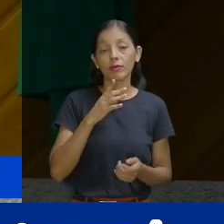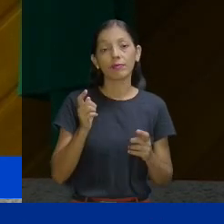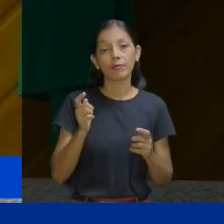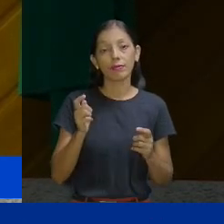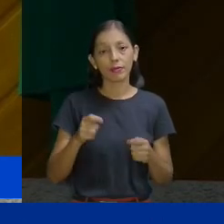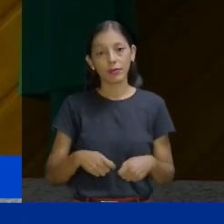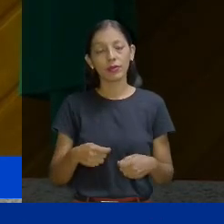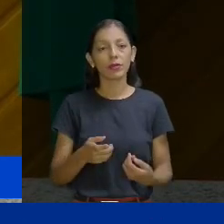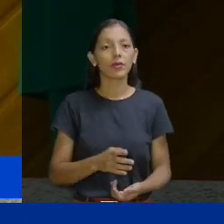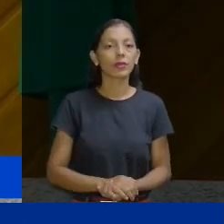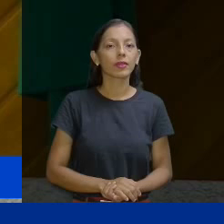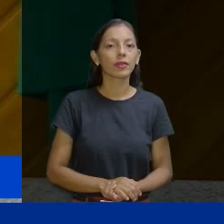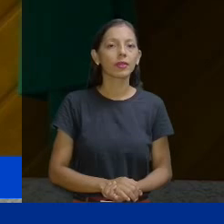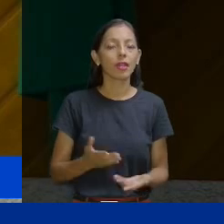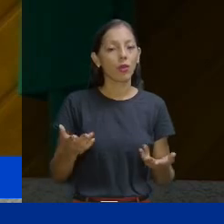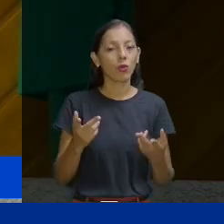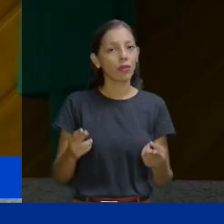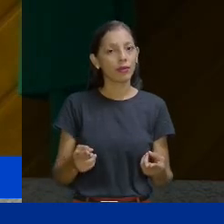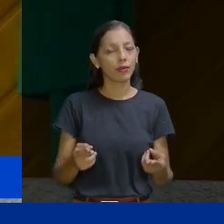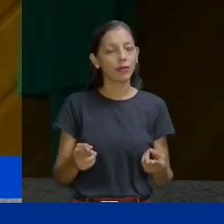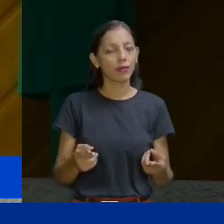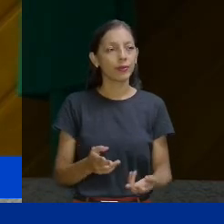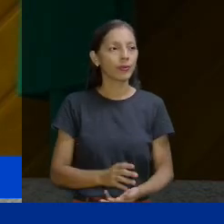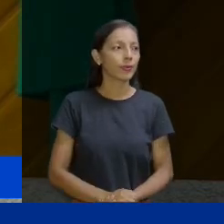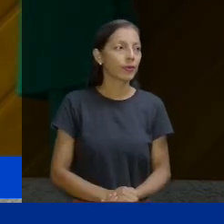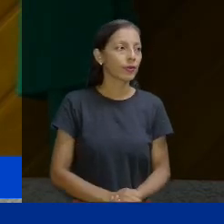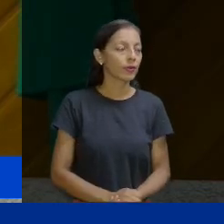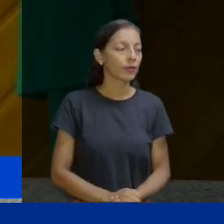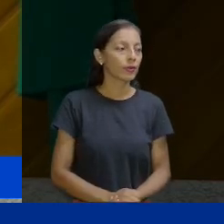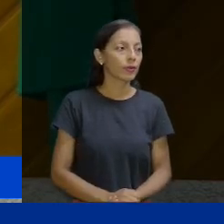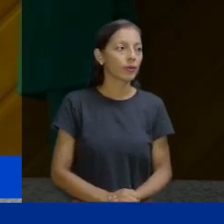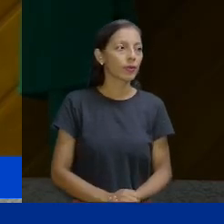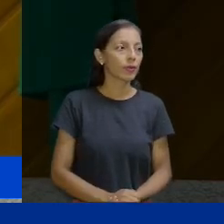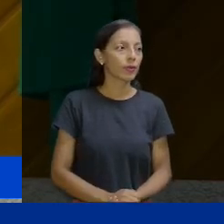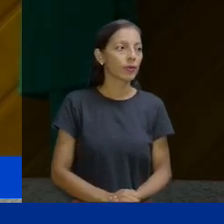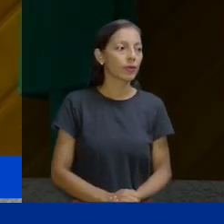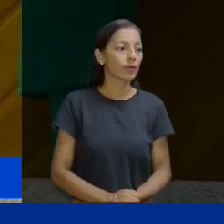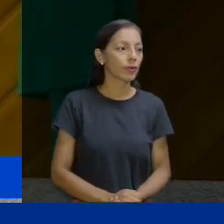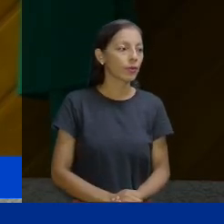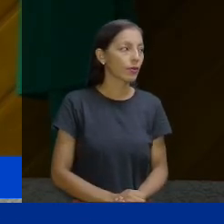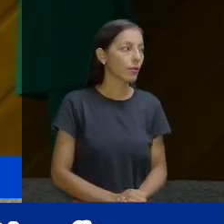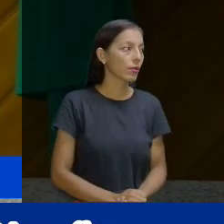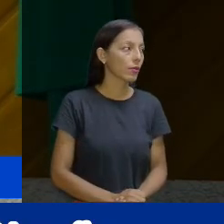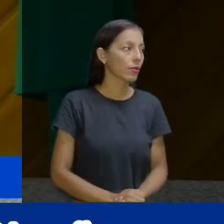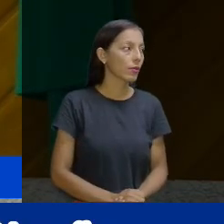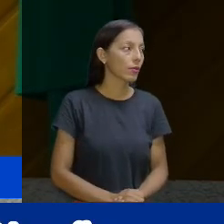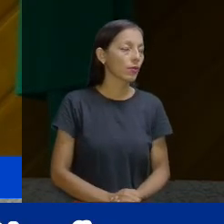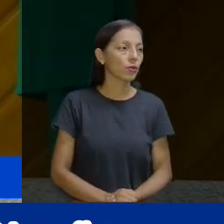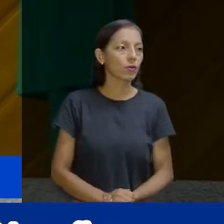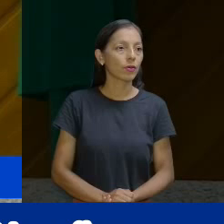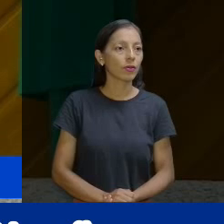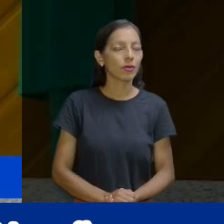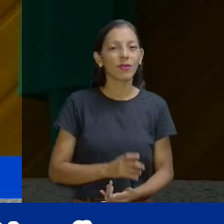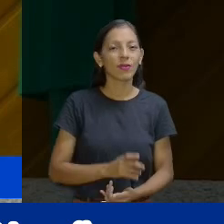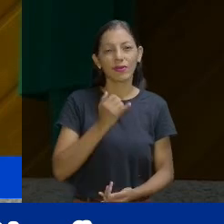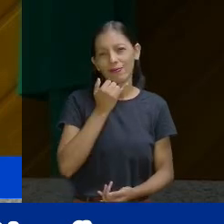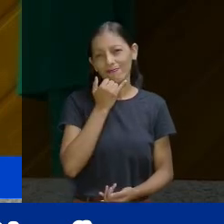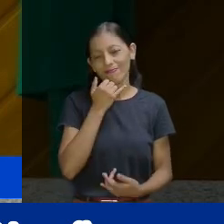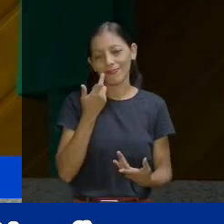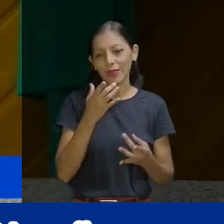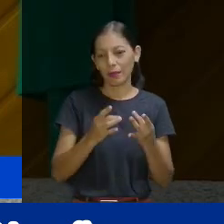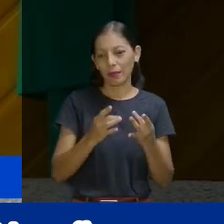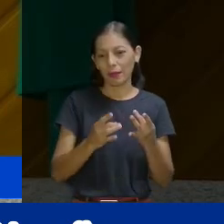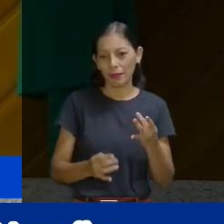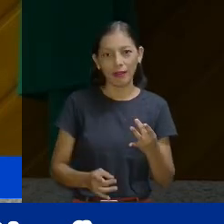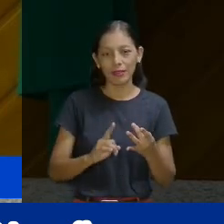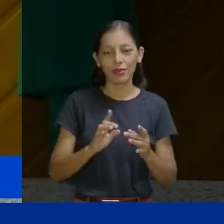como é a ocasião agora. Lamento não poder desenvolver um pouco mais, mas são